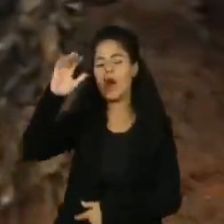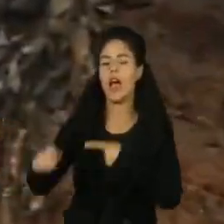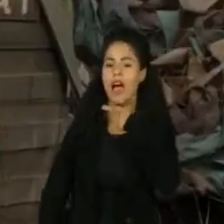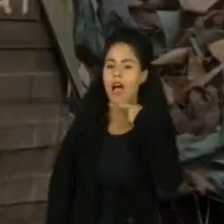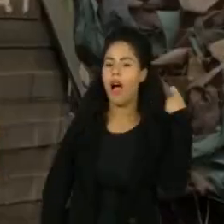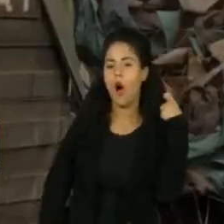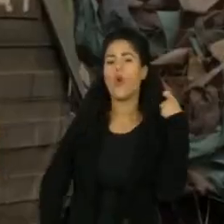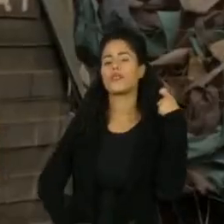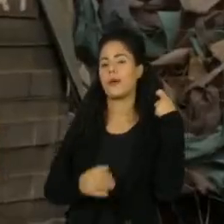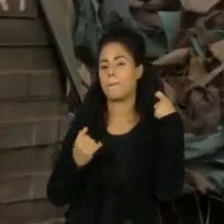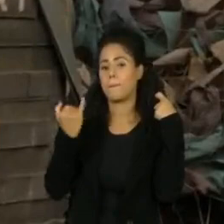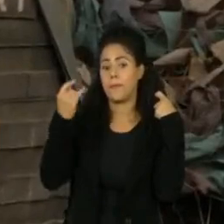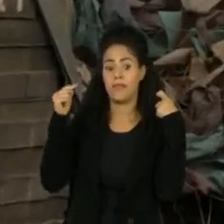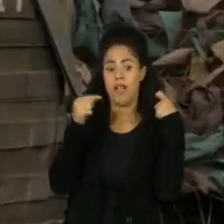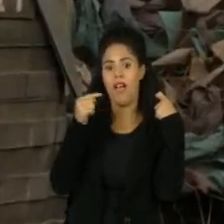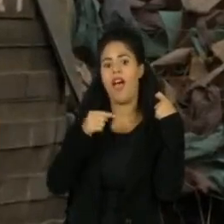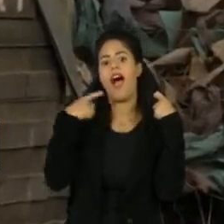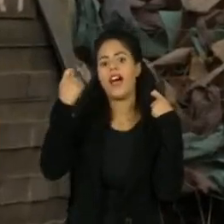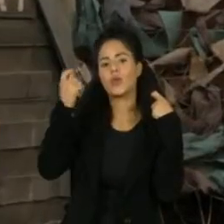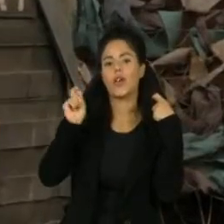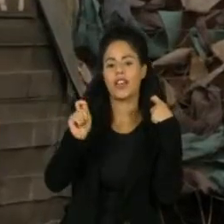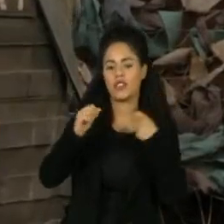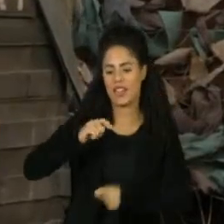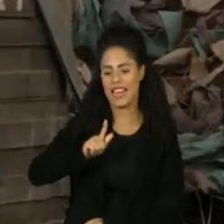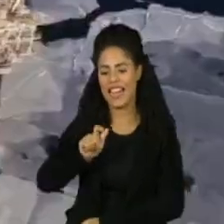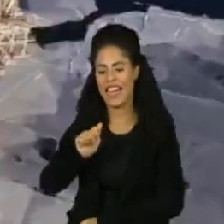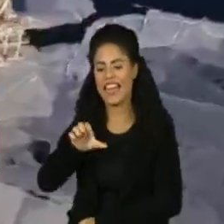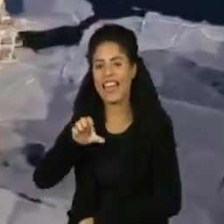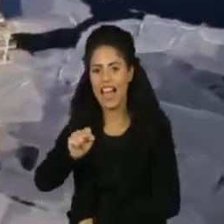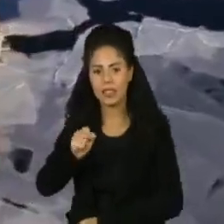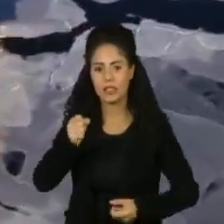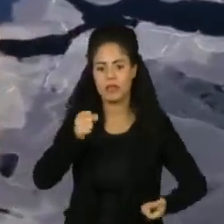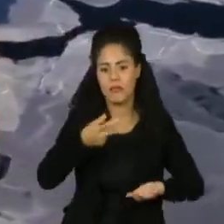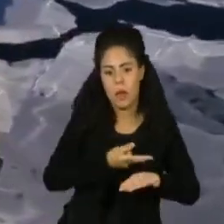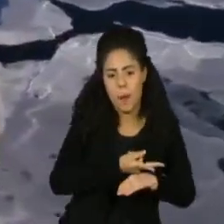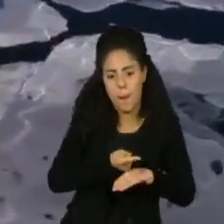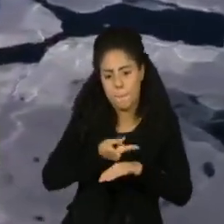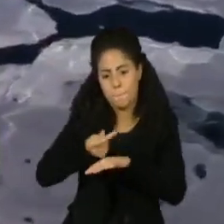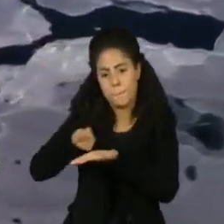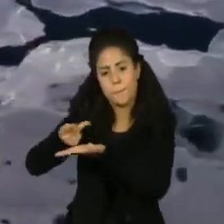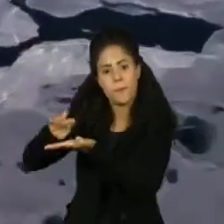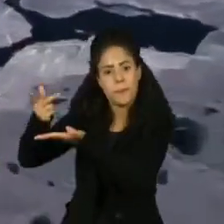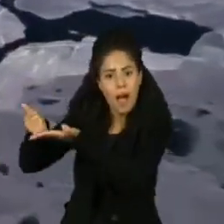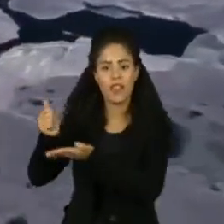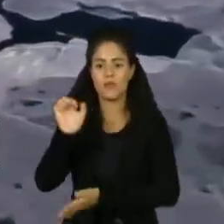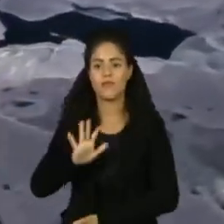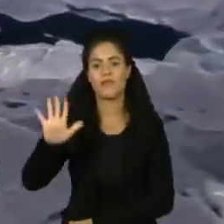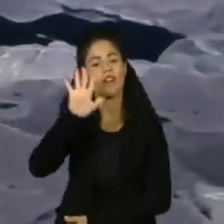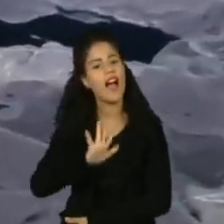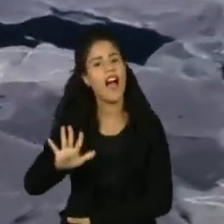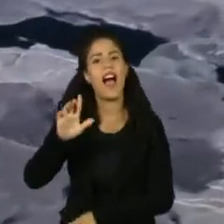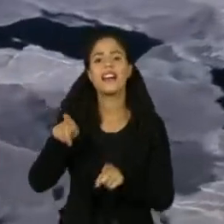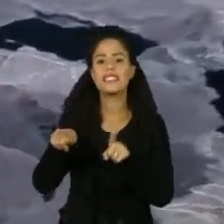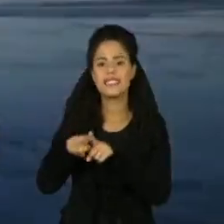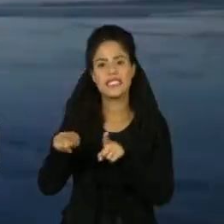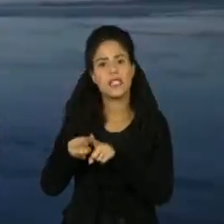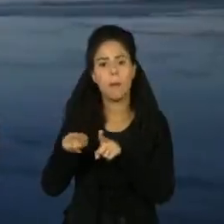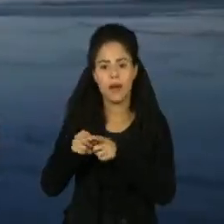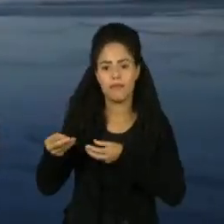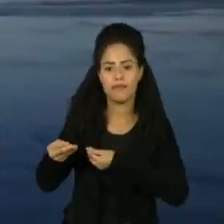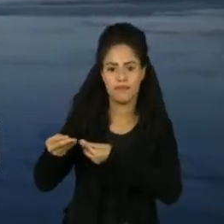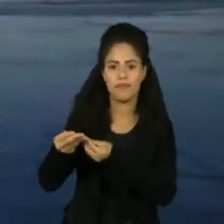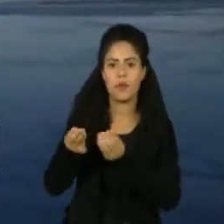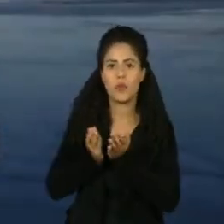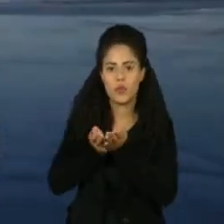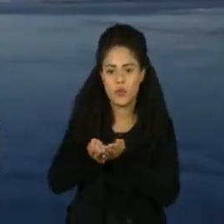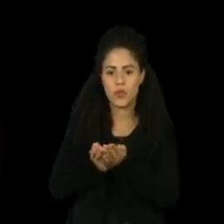principal fornecedor de gás natural para a Europa e um terço das exportações russas para o mercado europeu é transportado por gasodutos que cruzam